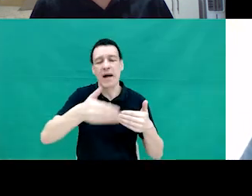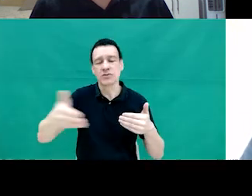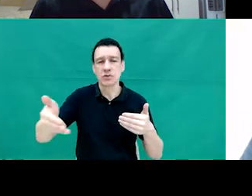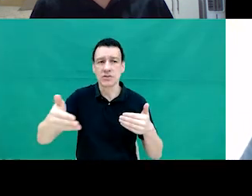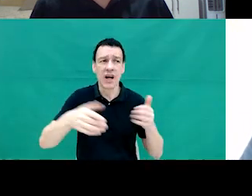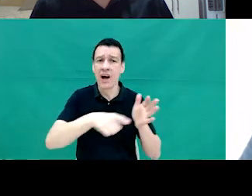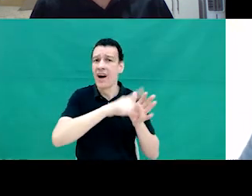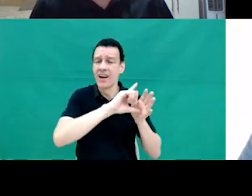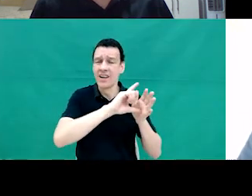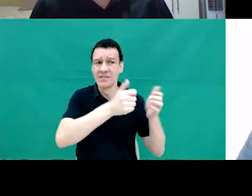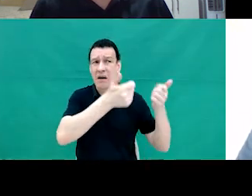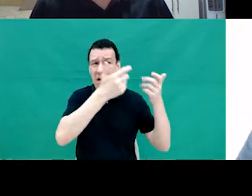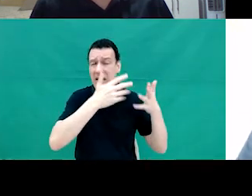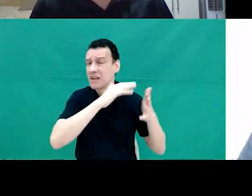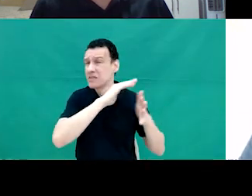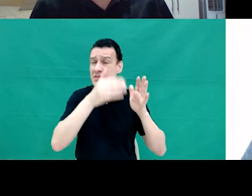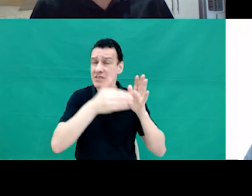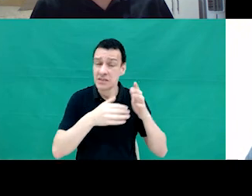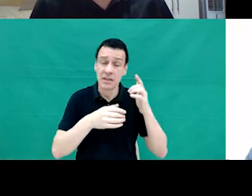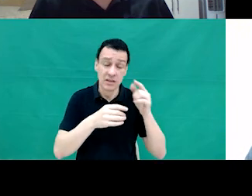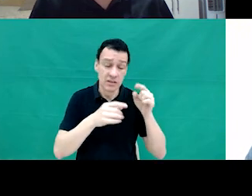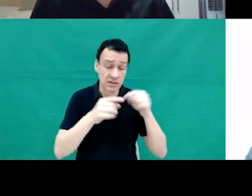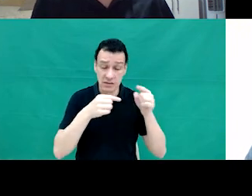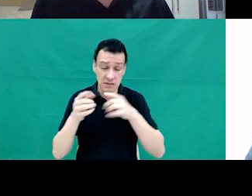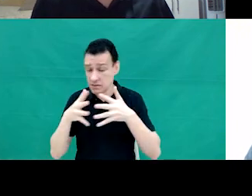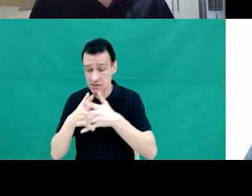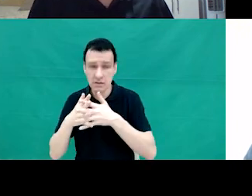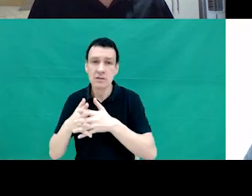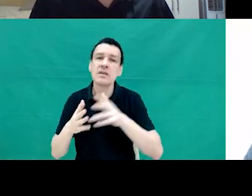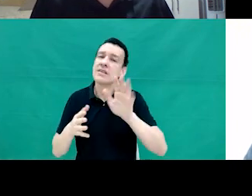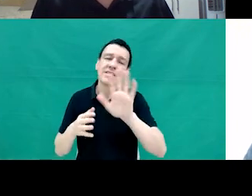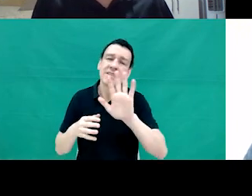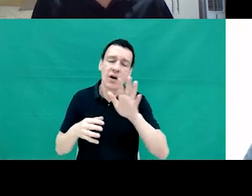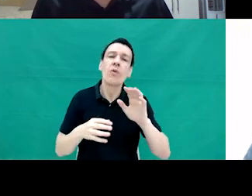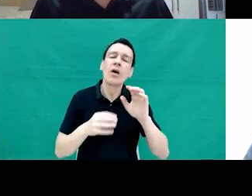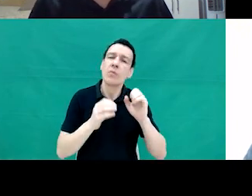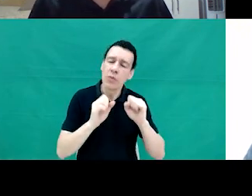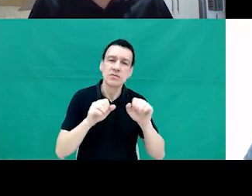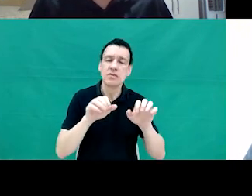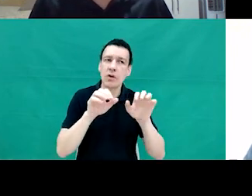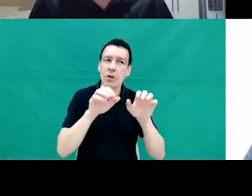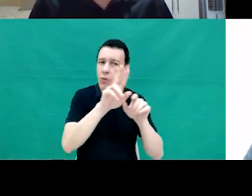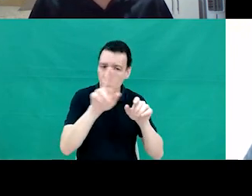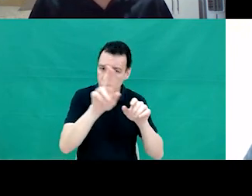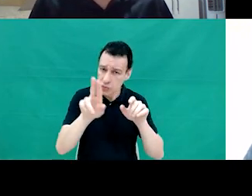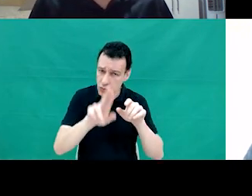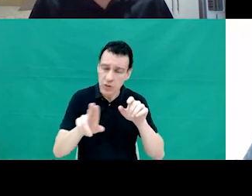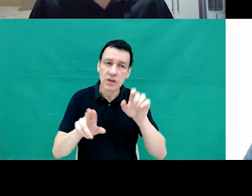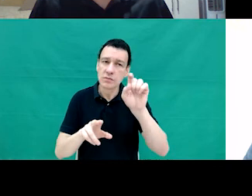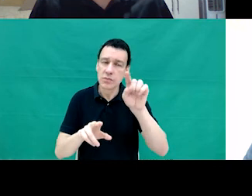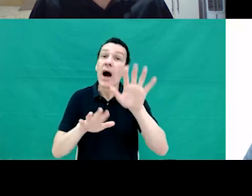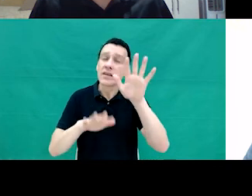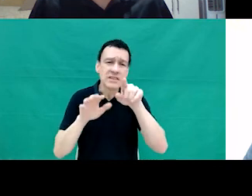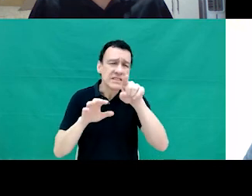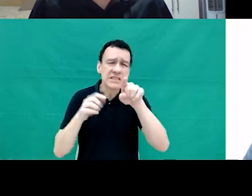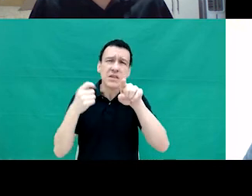isso não vai ajudar em nada. Então, ela recomenda essa ajuda em contexto, no momento ali que você está precisando dela, e ela vai